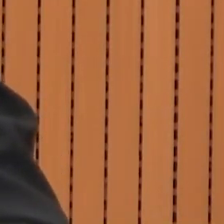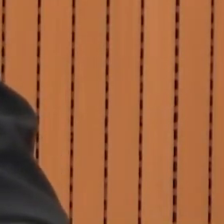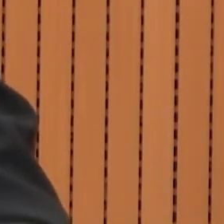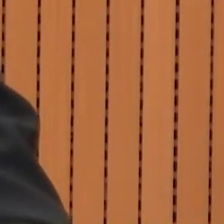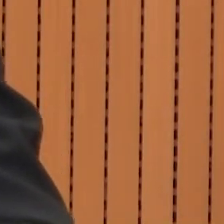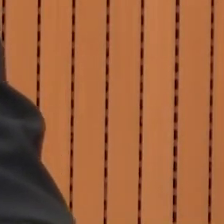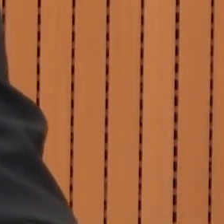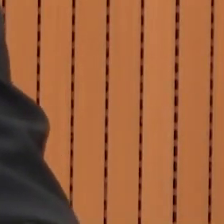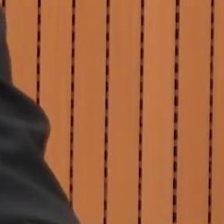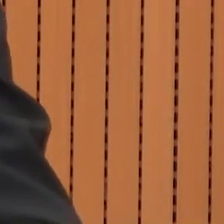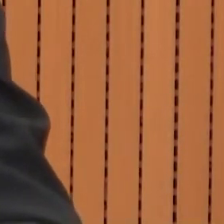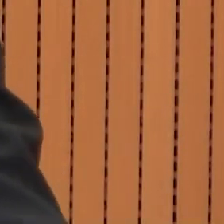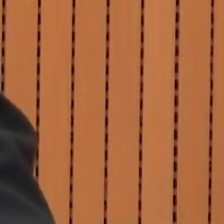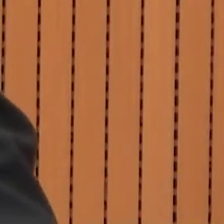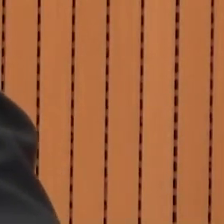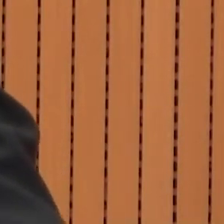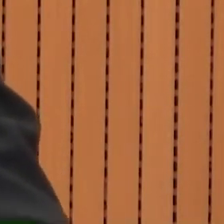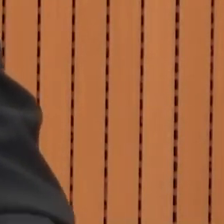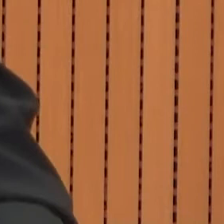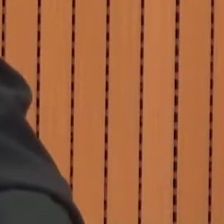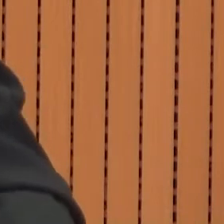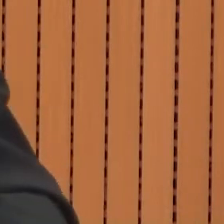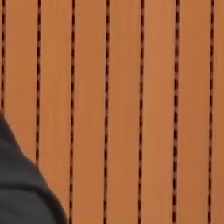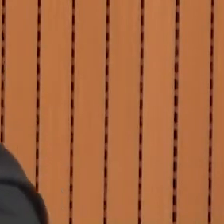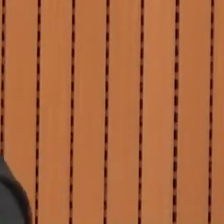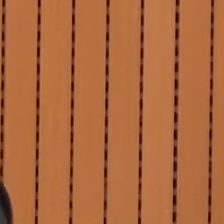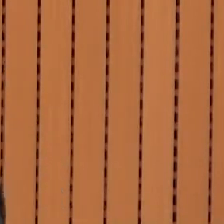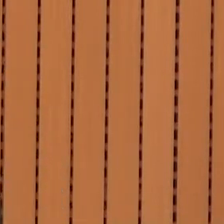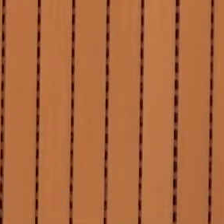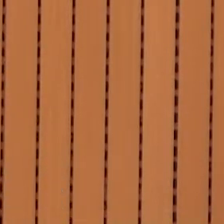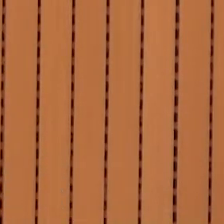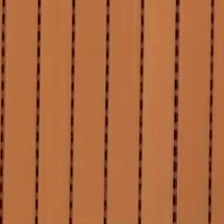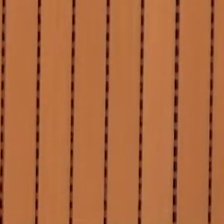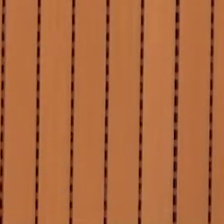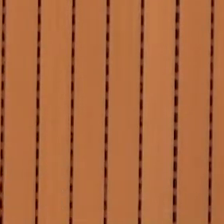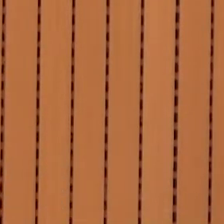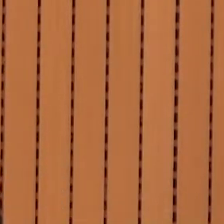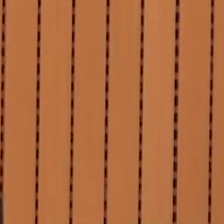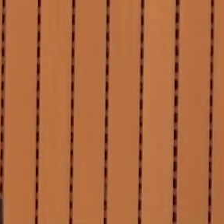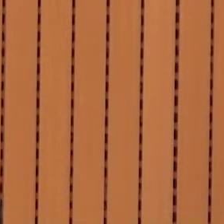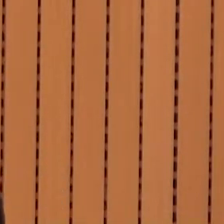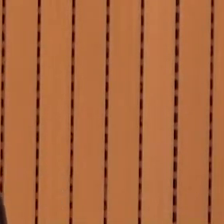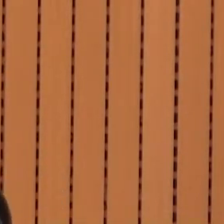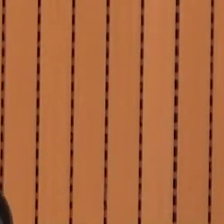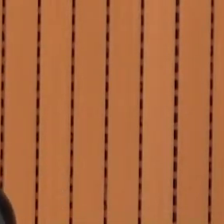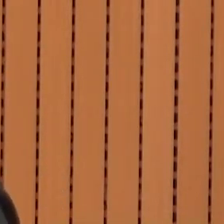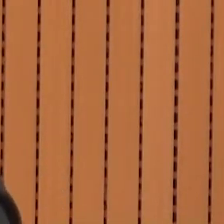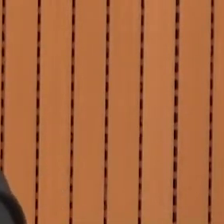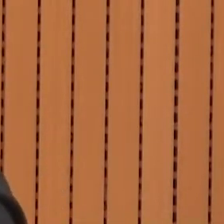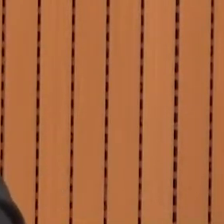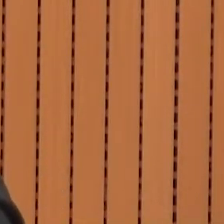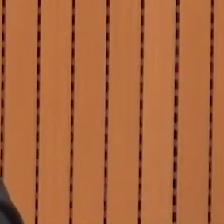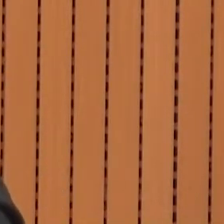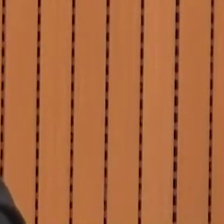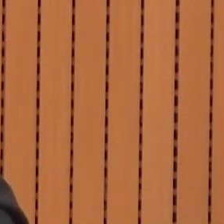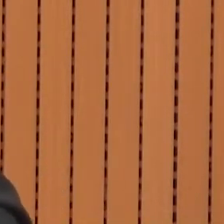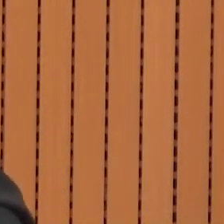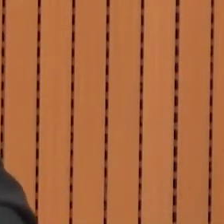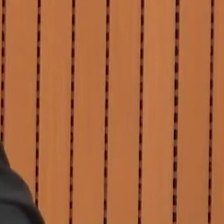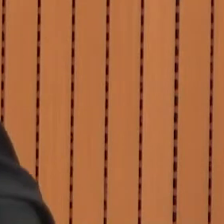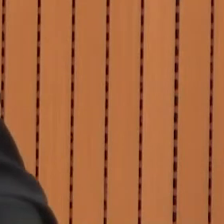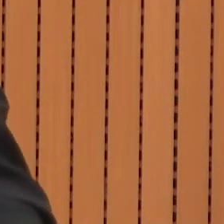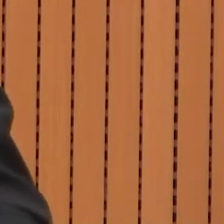Piracicaba que eu adoro tanto, cheia de flores, cheia